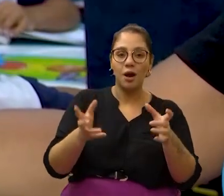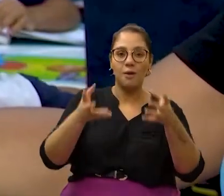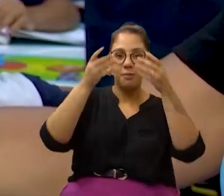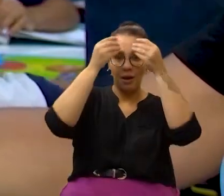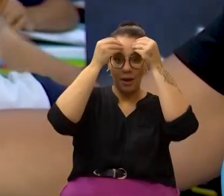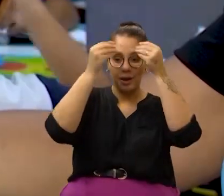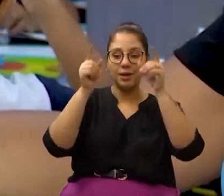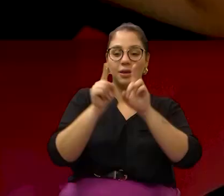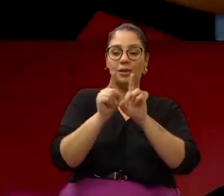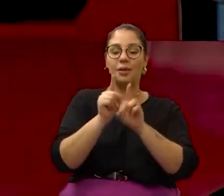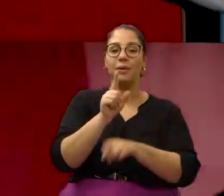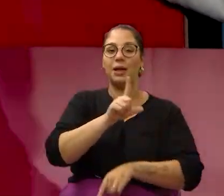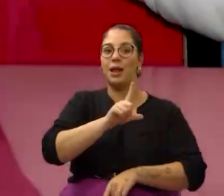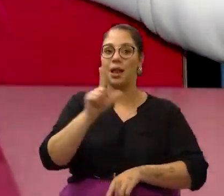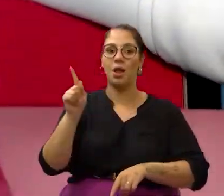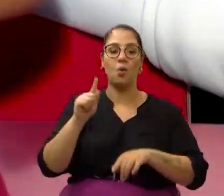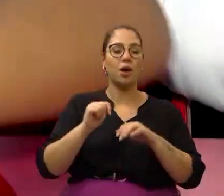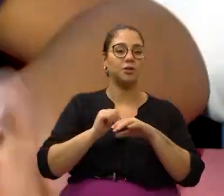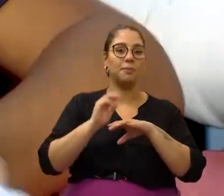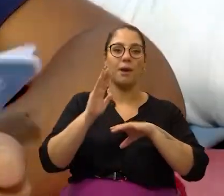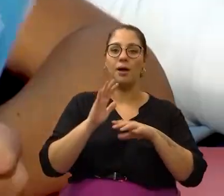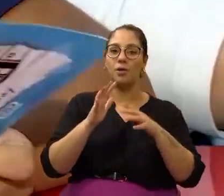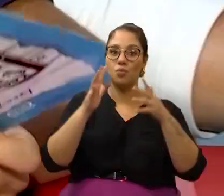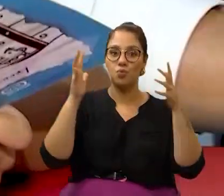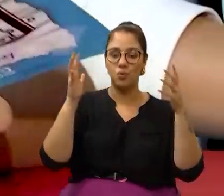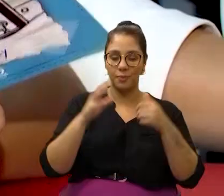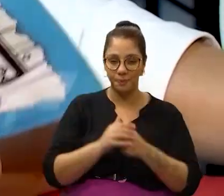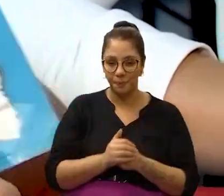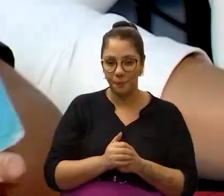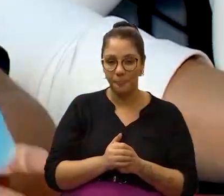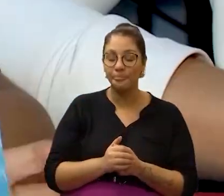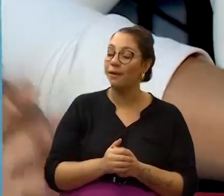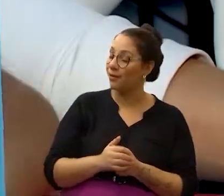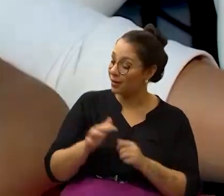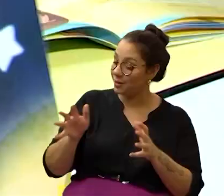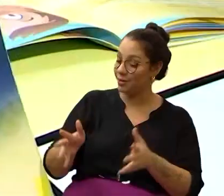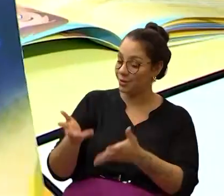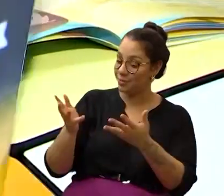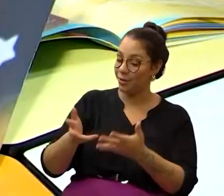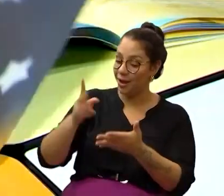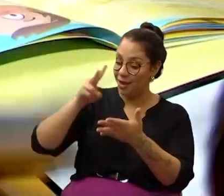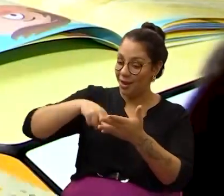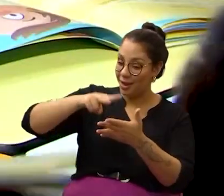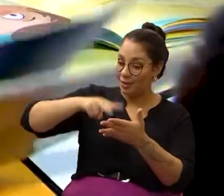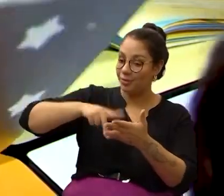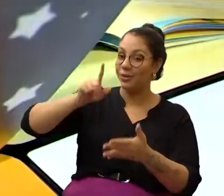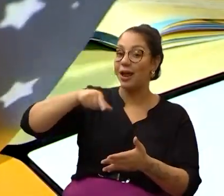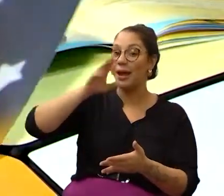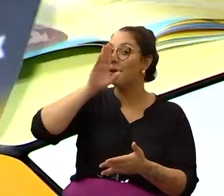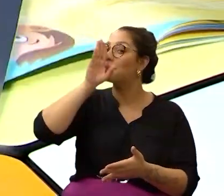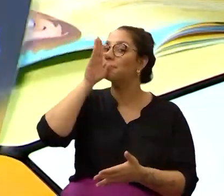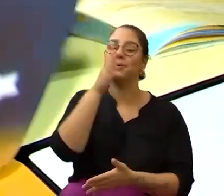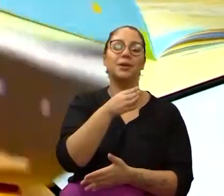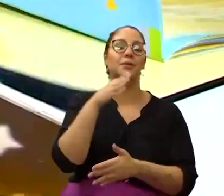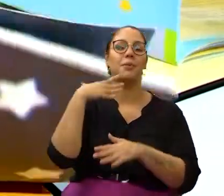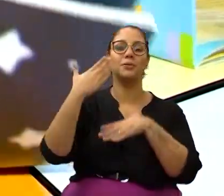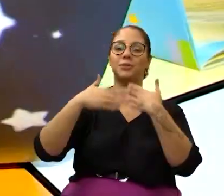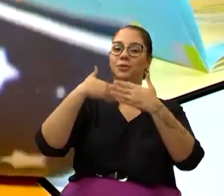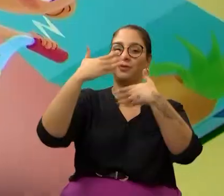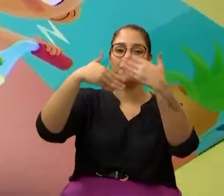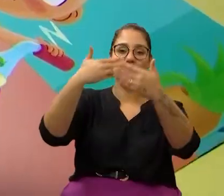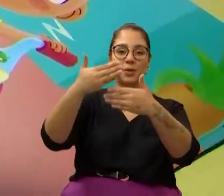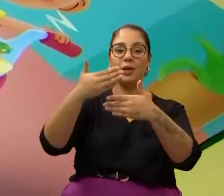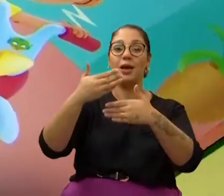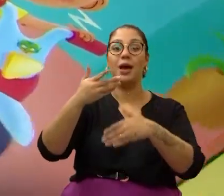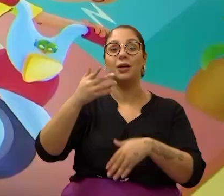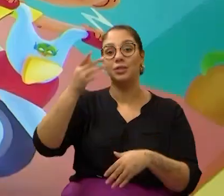ampliem essa linguagem. Gabriela destaca que estimular a leitura desde a infância é a principal ferramenta para o